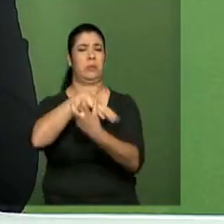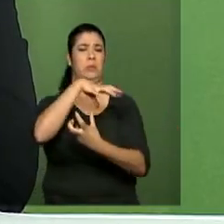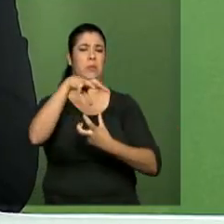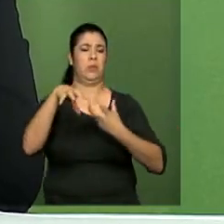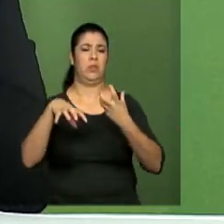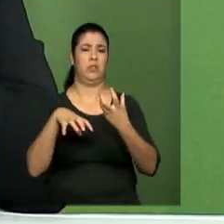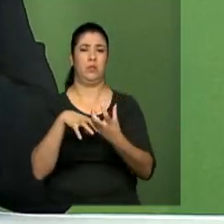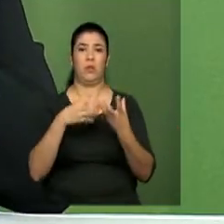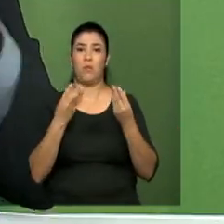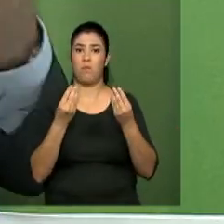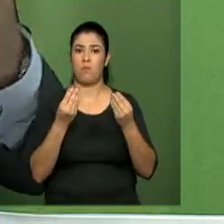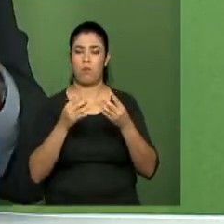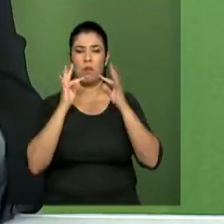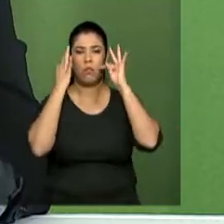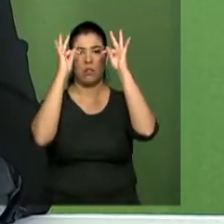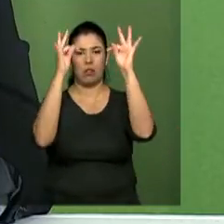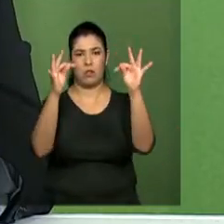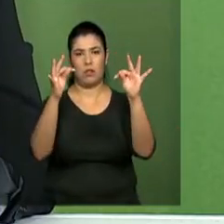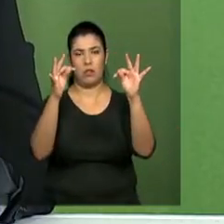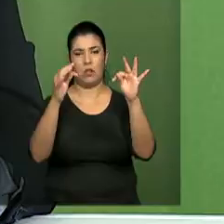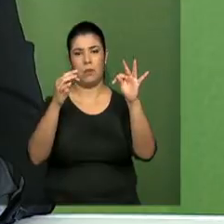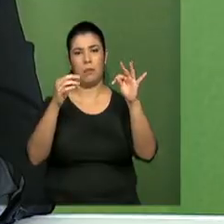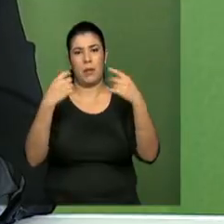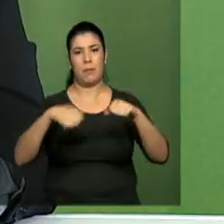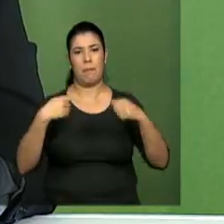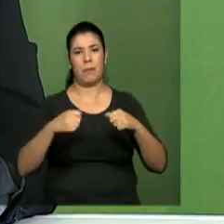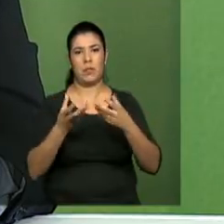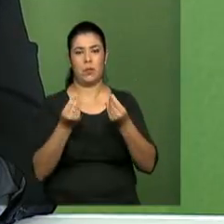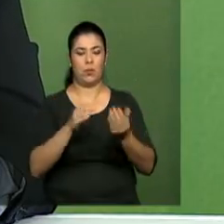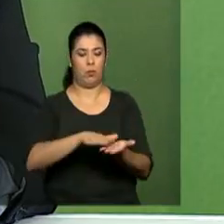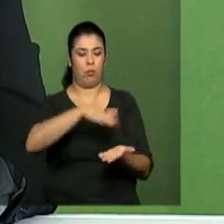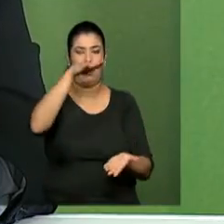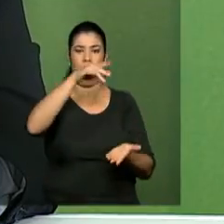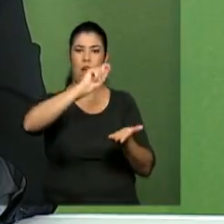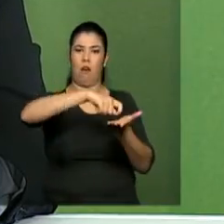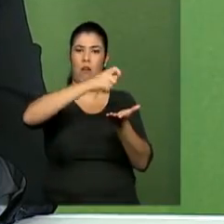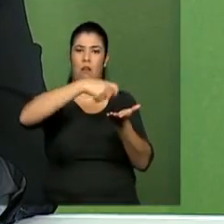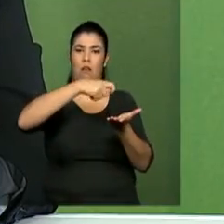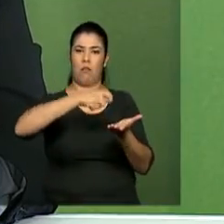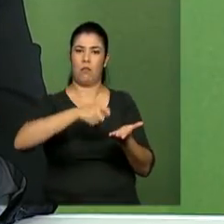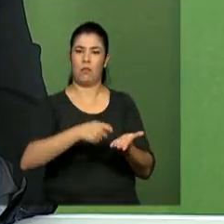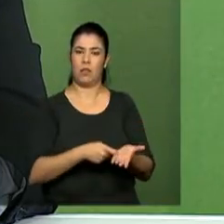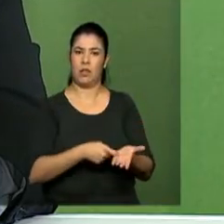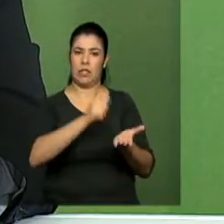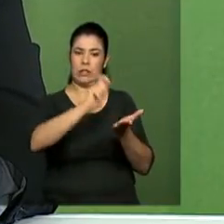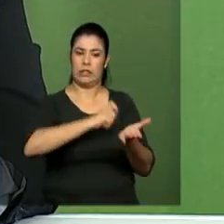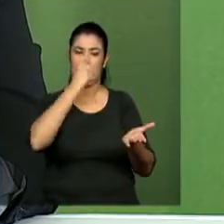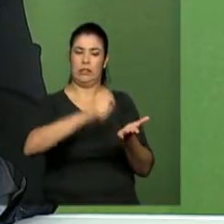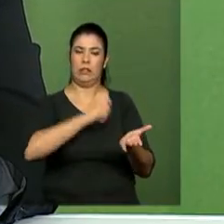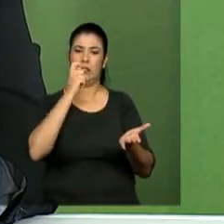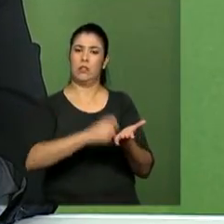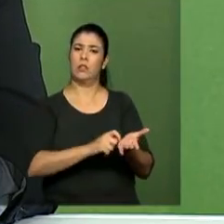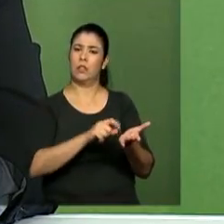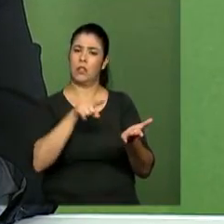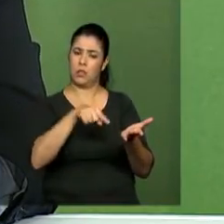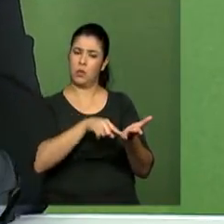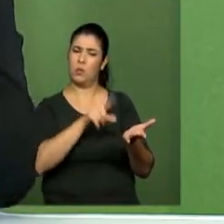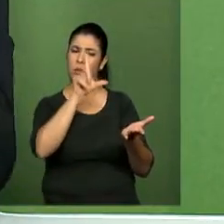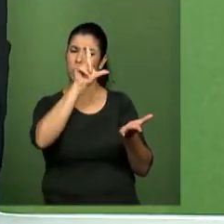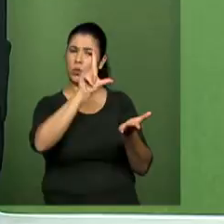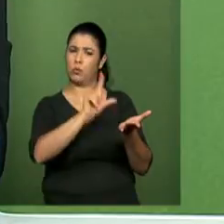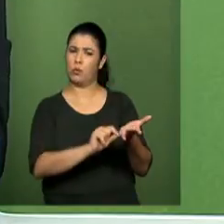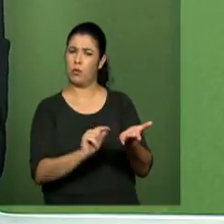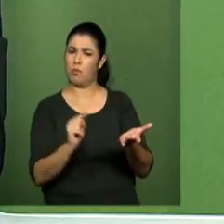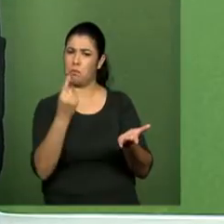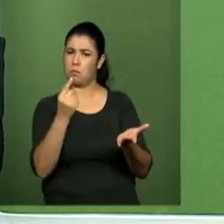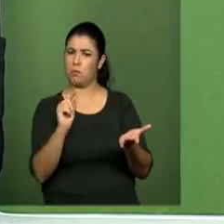informatizado mas são 50 requerimentos será que alguém pensou que isto pode ser reduzido a um dois três então